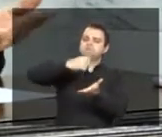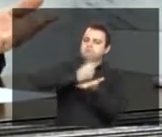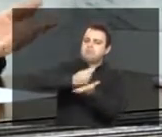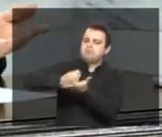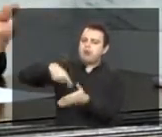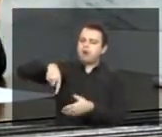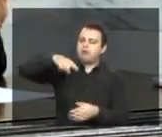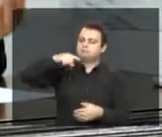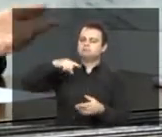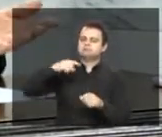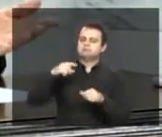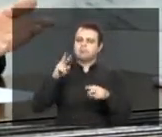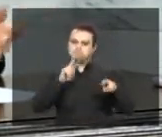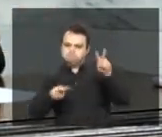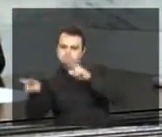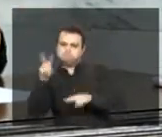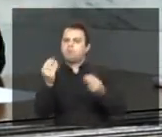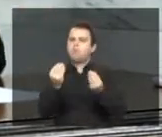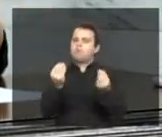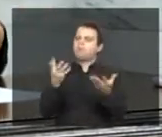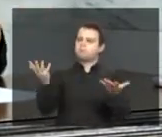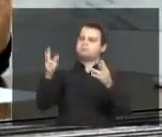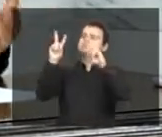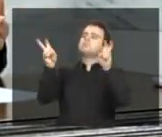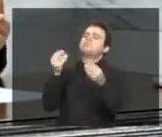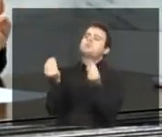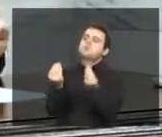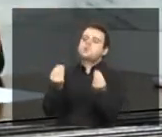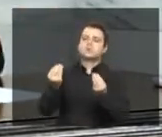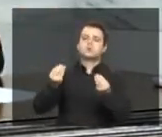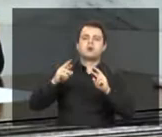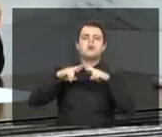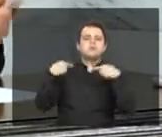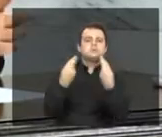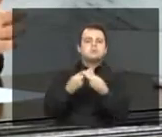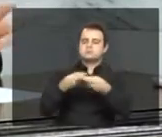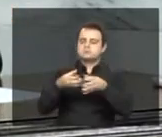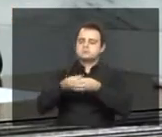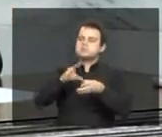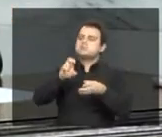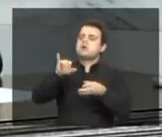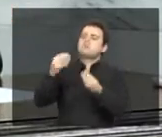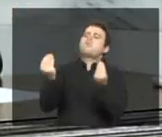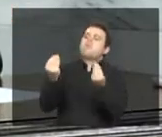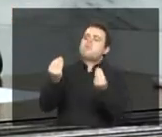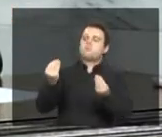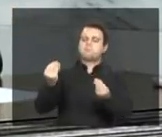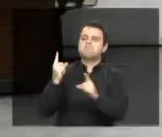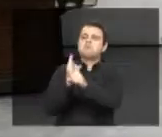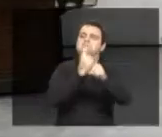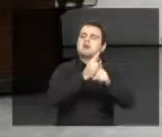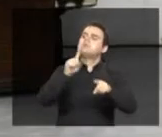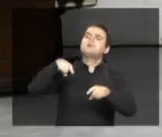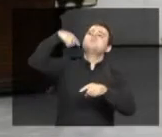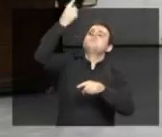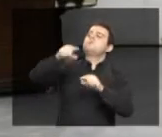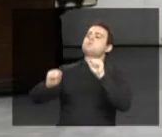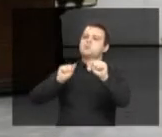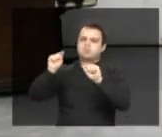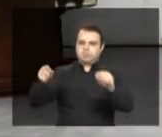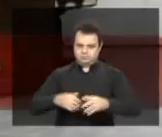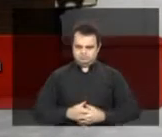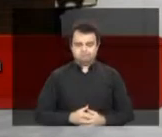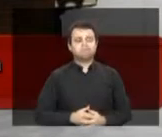Então, eu gostaria de começar falando sobre esse assunto. Quais são as novidades da SEI e quais serão os próximos passos? Certo. Bom, desde quando a